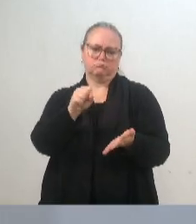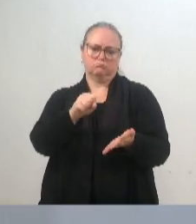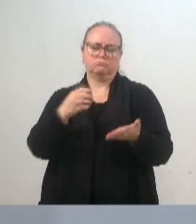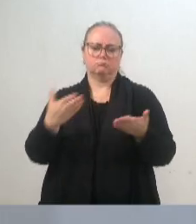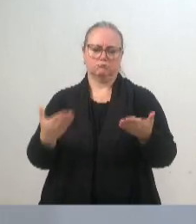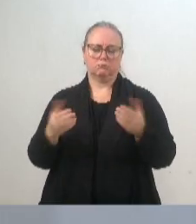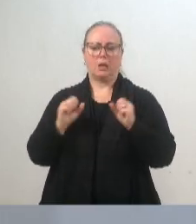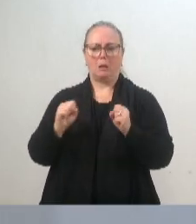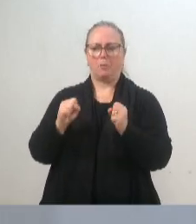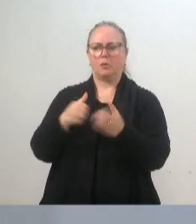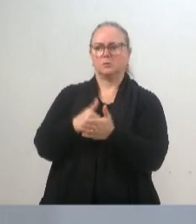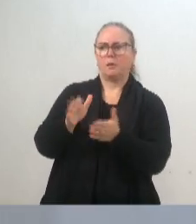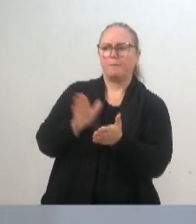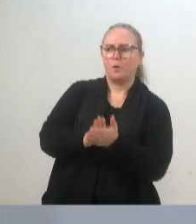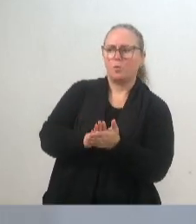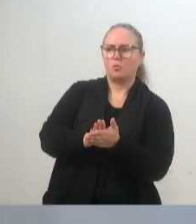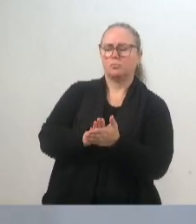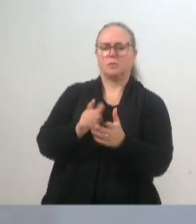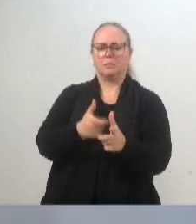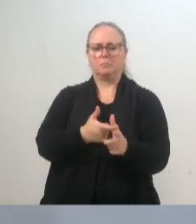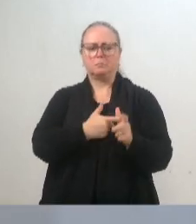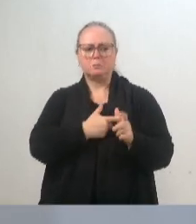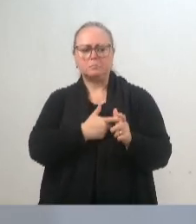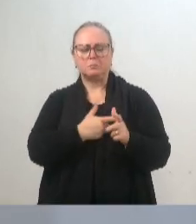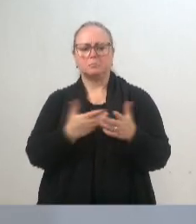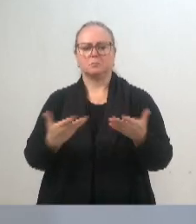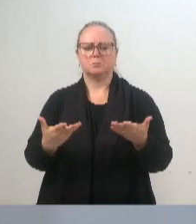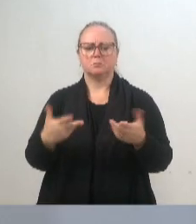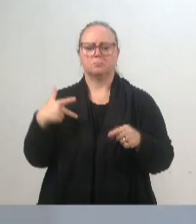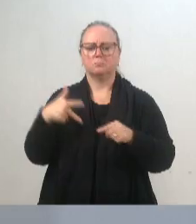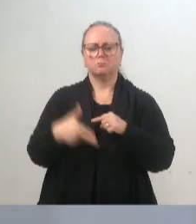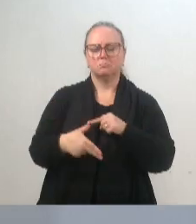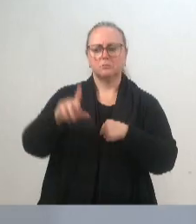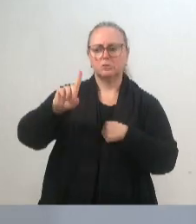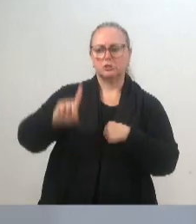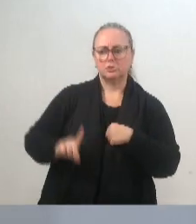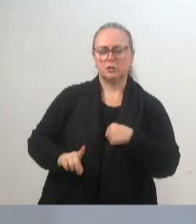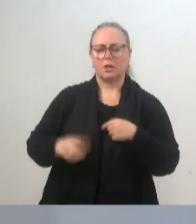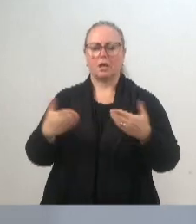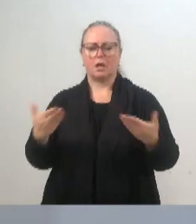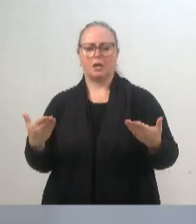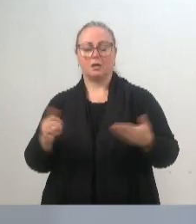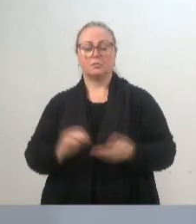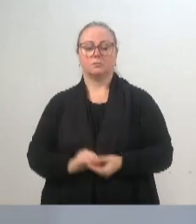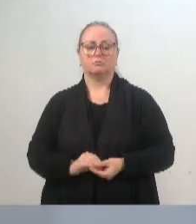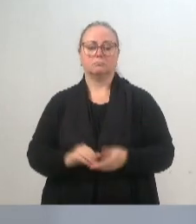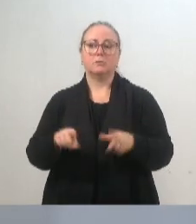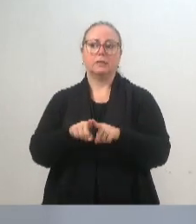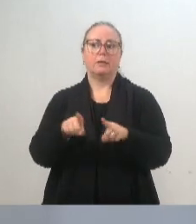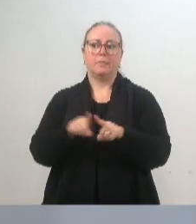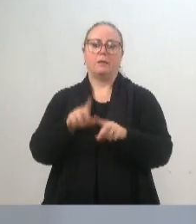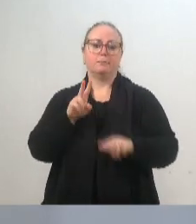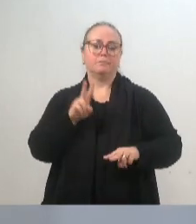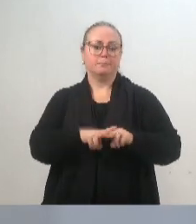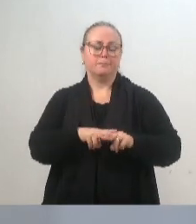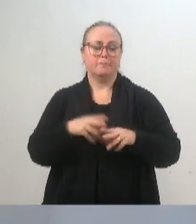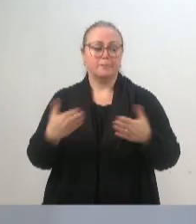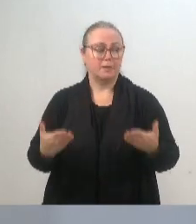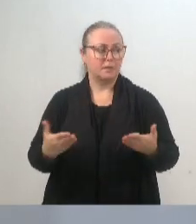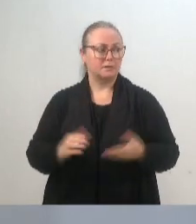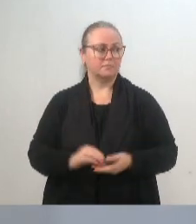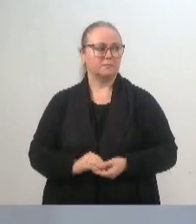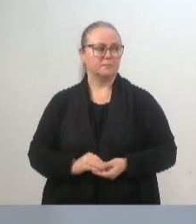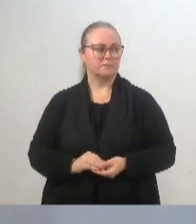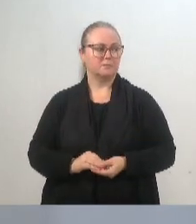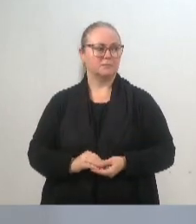ser de multa, pode ser de advertência, pode ser de cerceamento de direitos, pode ser de cerceamento da liberdade. O senhor Hélio Negão, ele